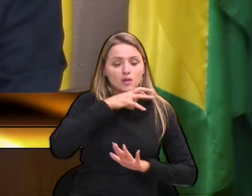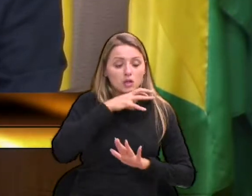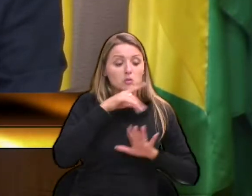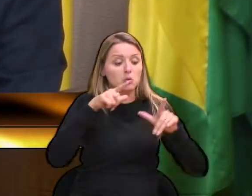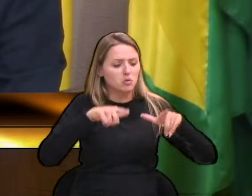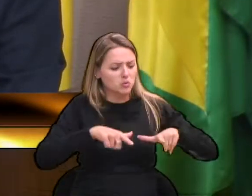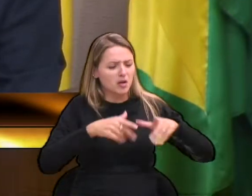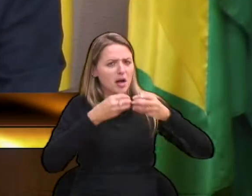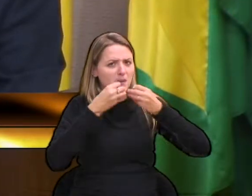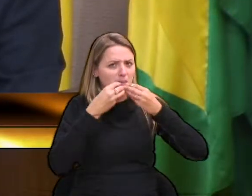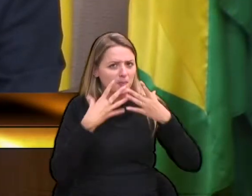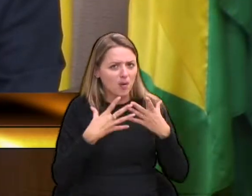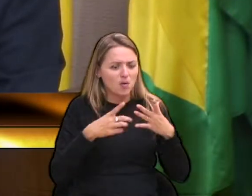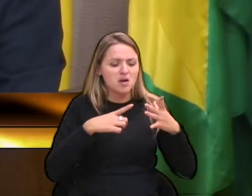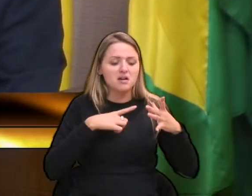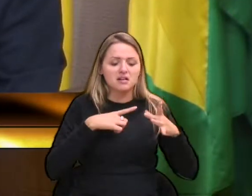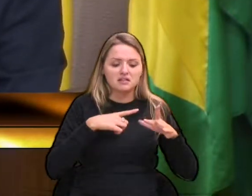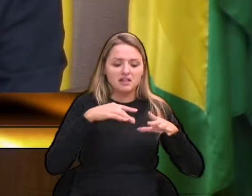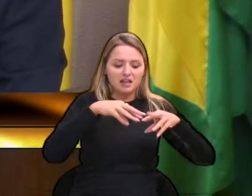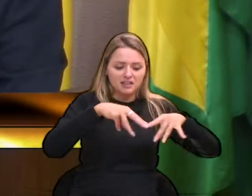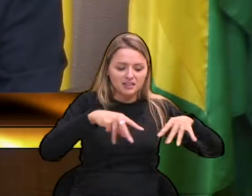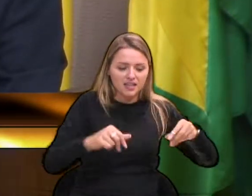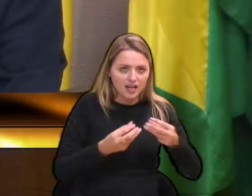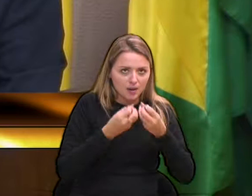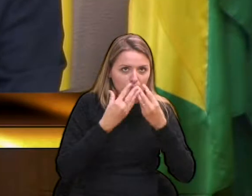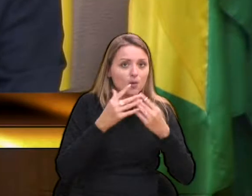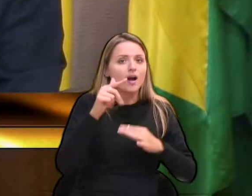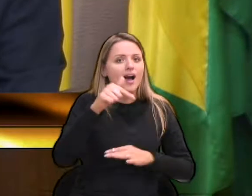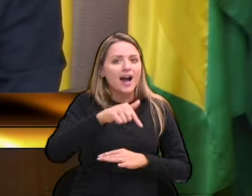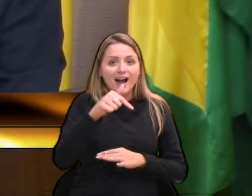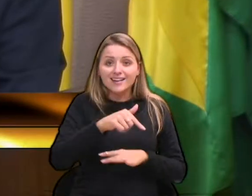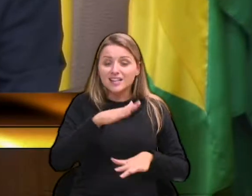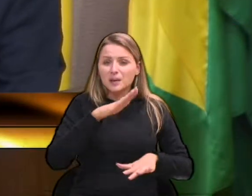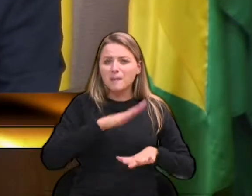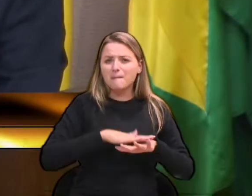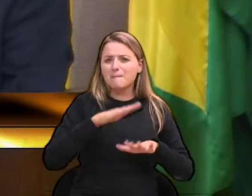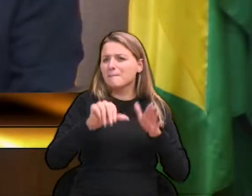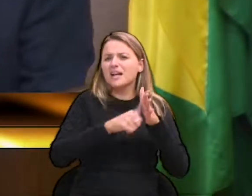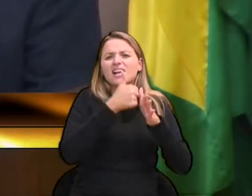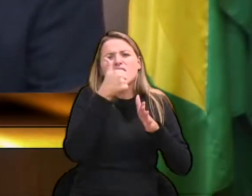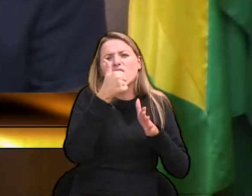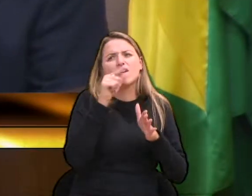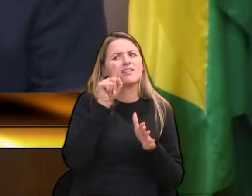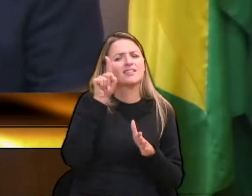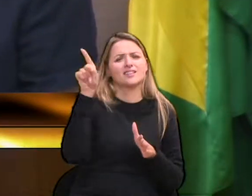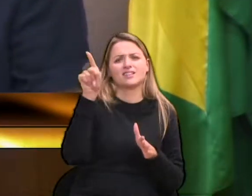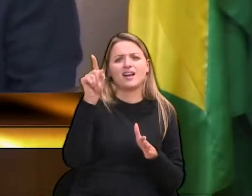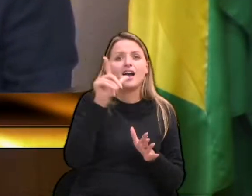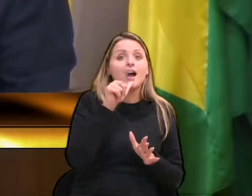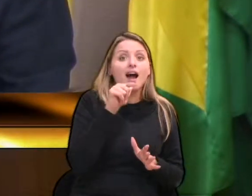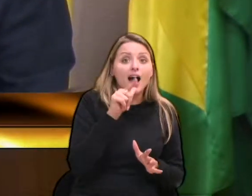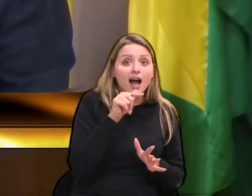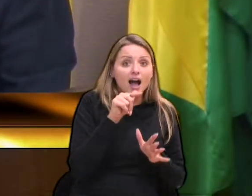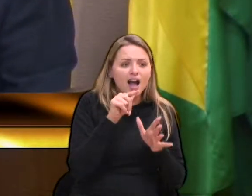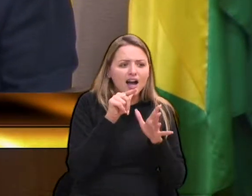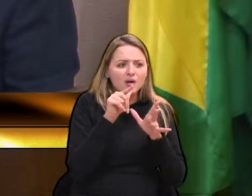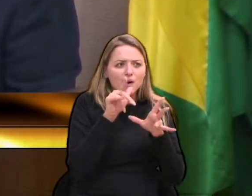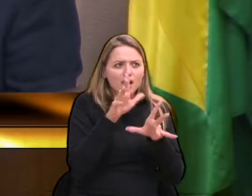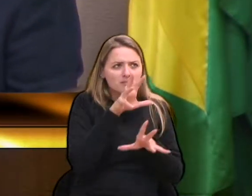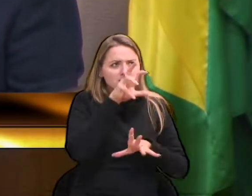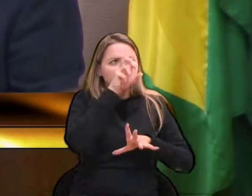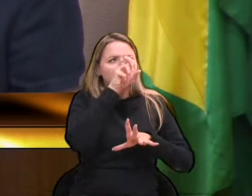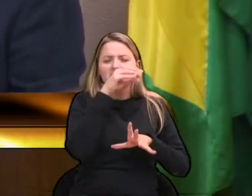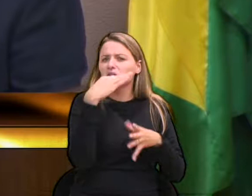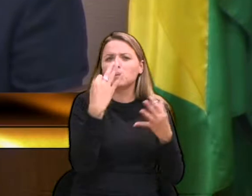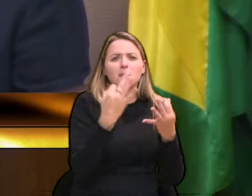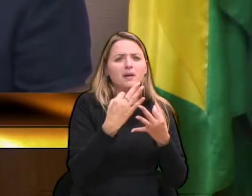boa, sendo fértil. Aqui é mais saudável do que ali. A água e o ar são